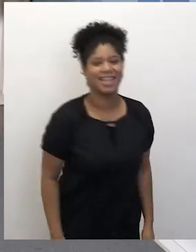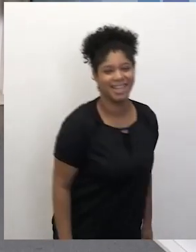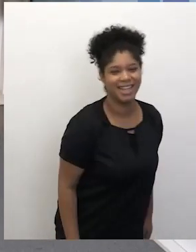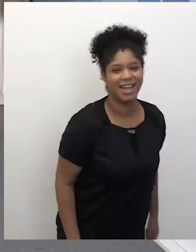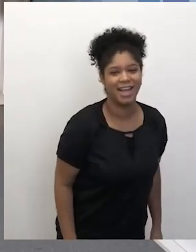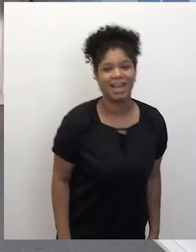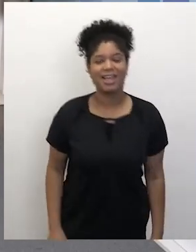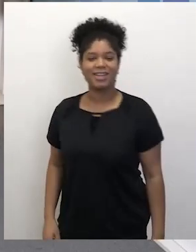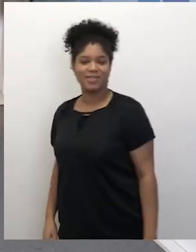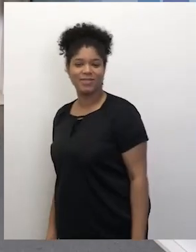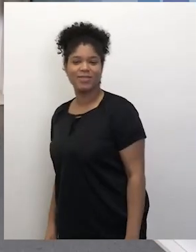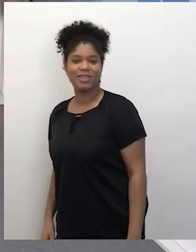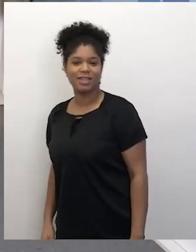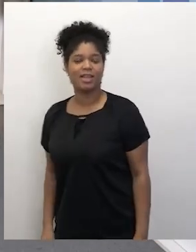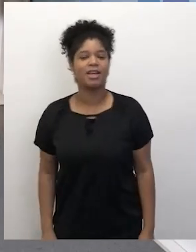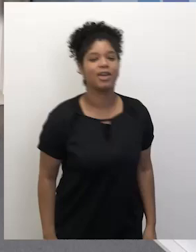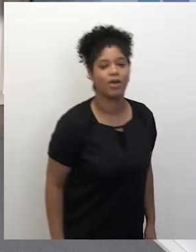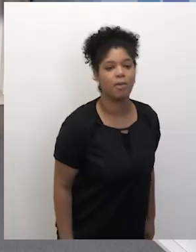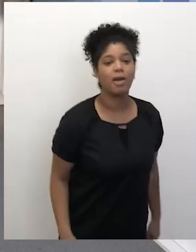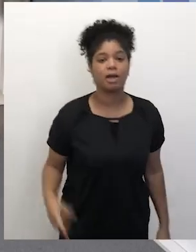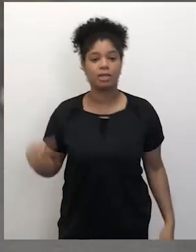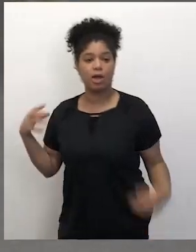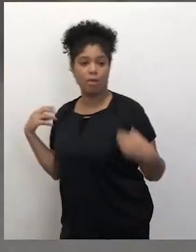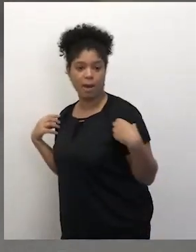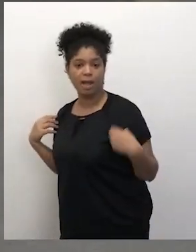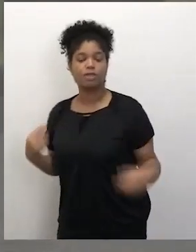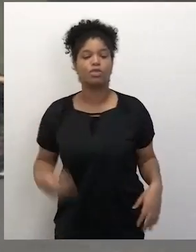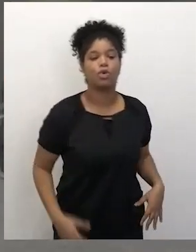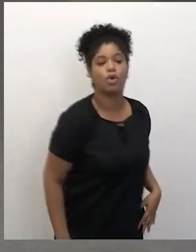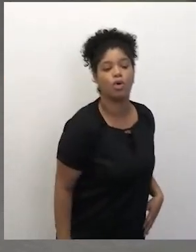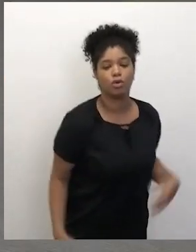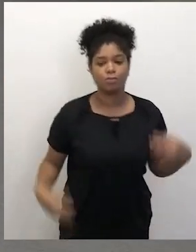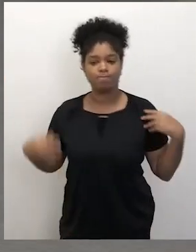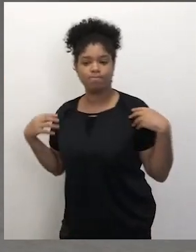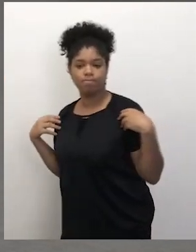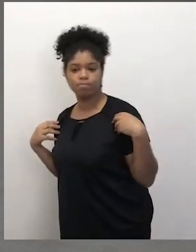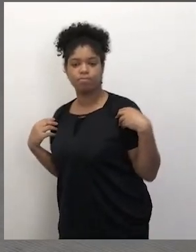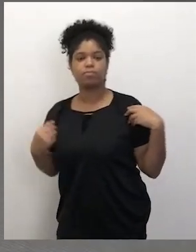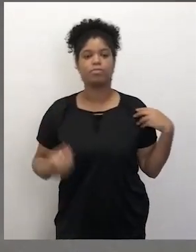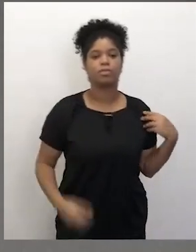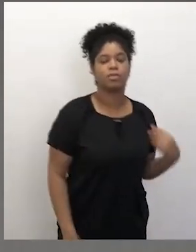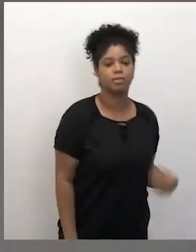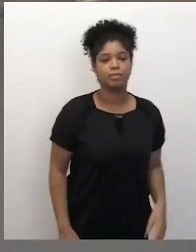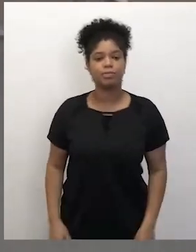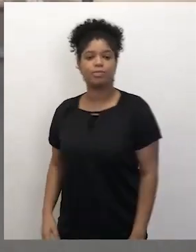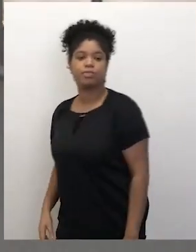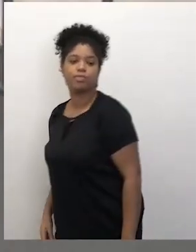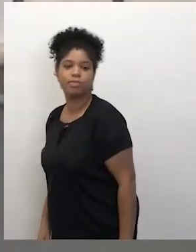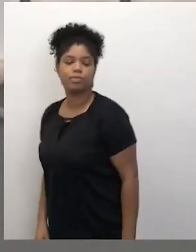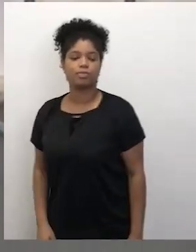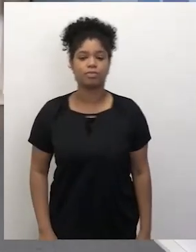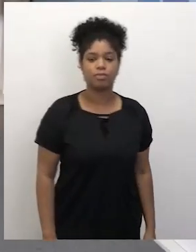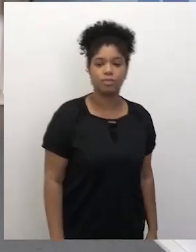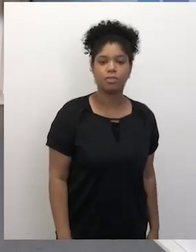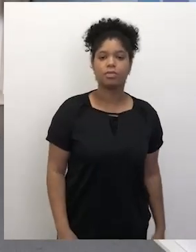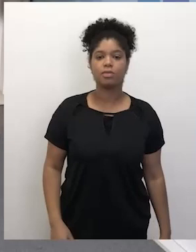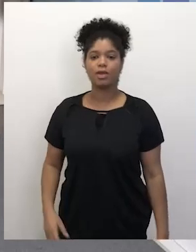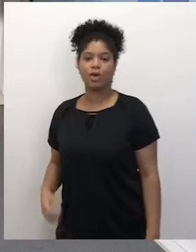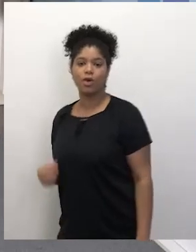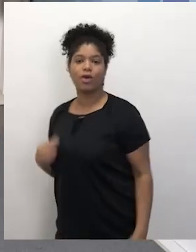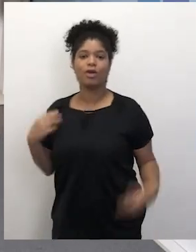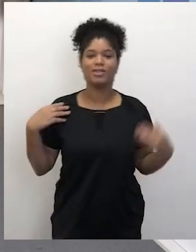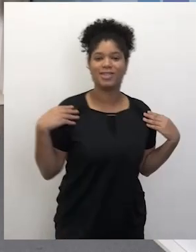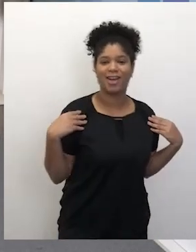um sucesso total aqui. E aí o braço, as mãos, fica livre, certo, Ju? Certo. Beleza? Bico. Olha que linda a